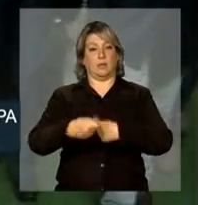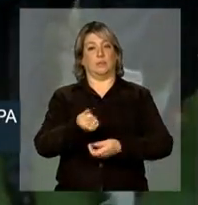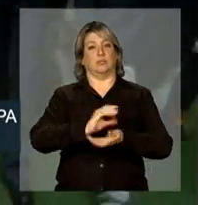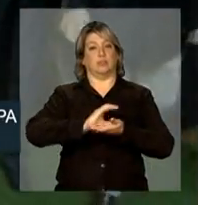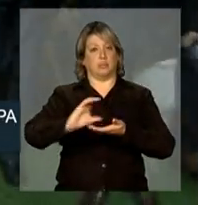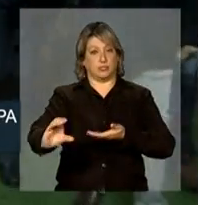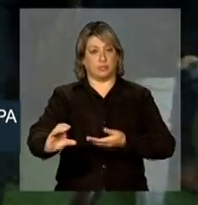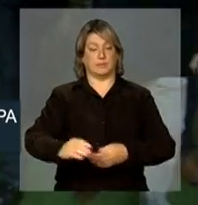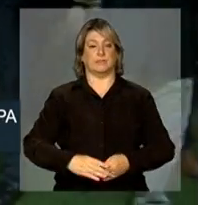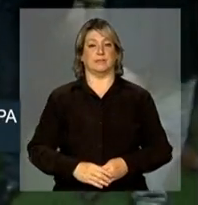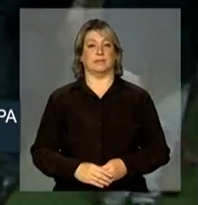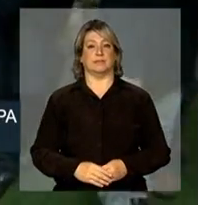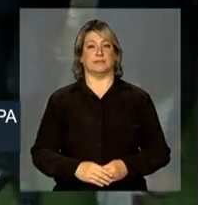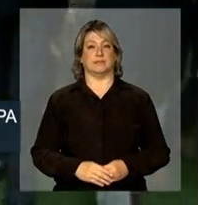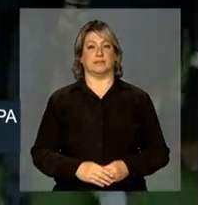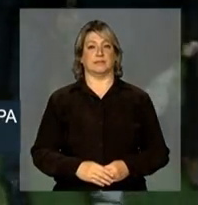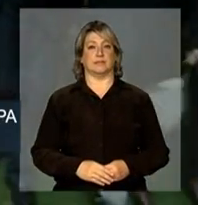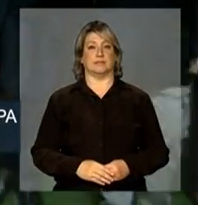e Social.